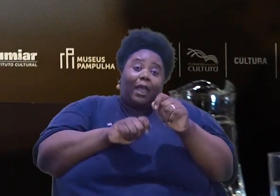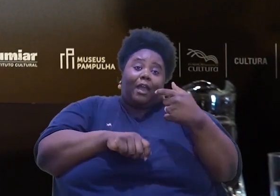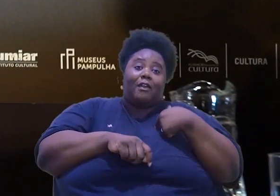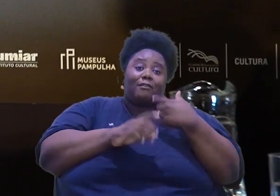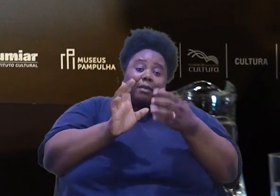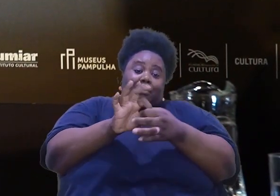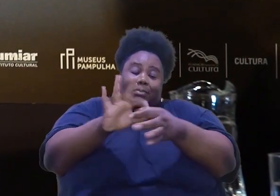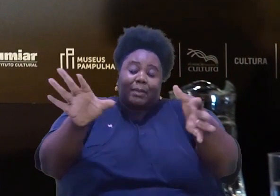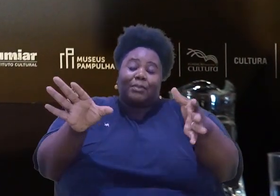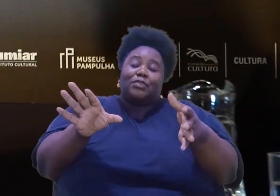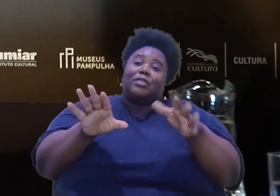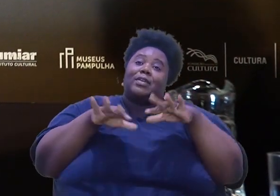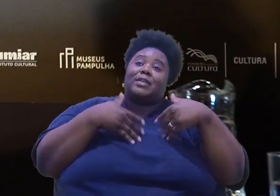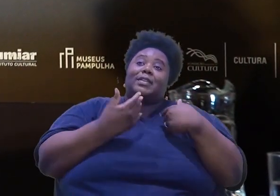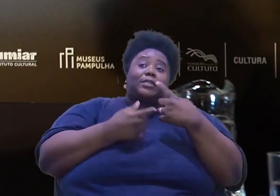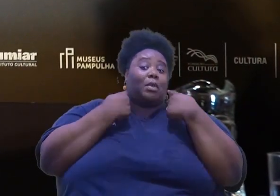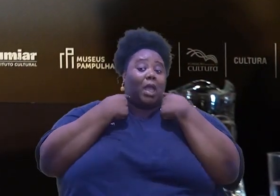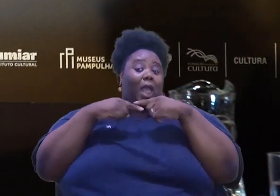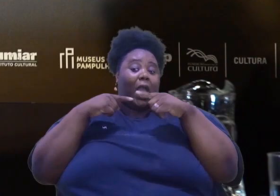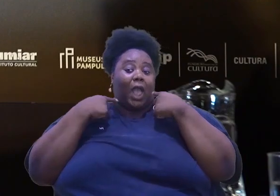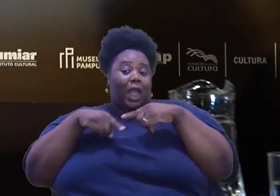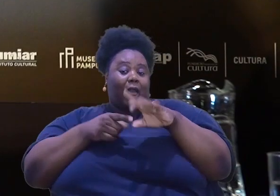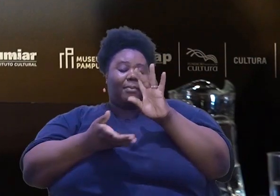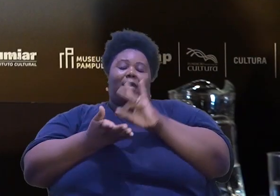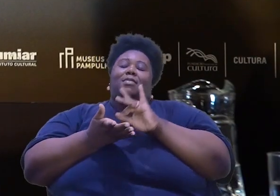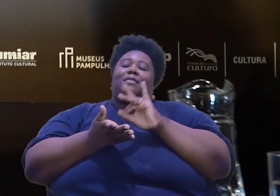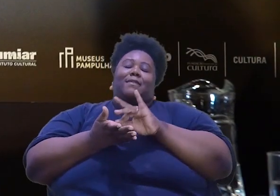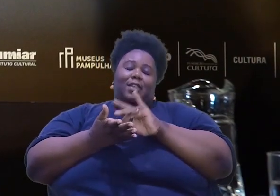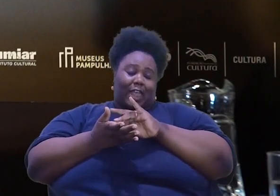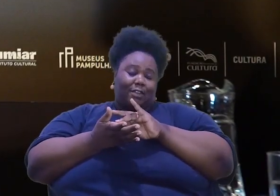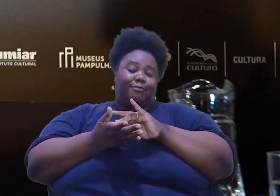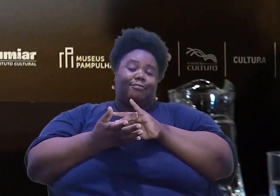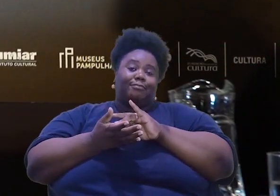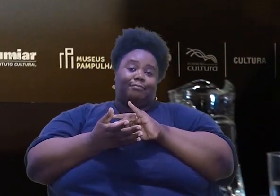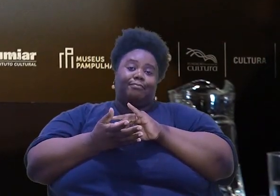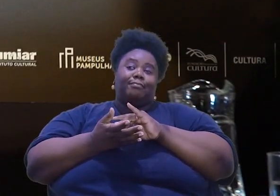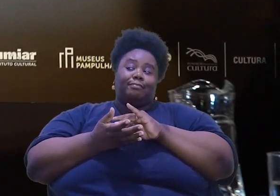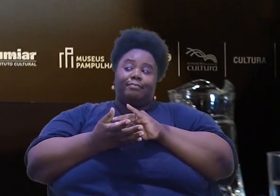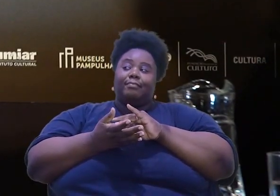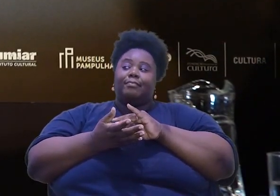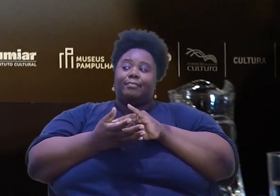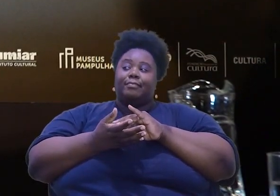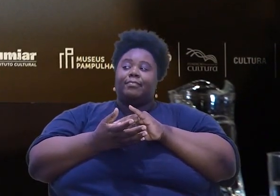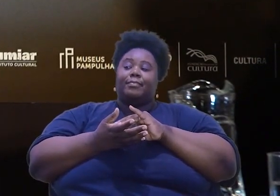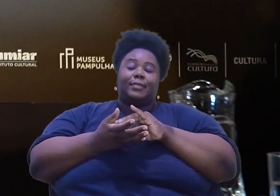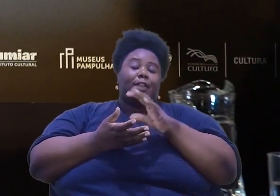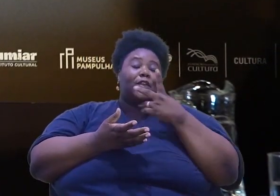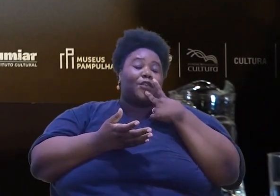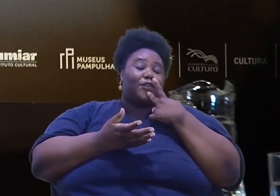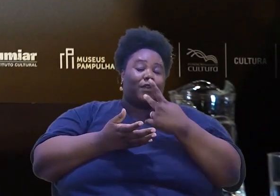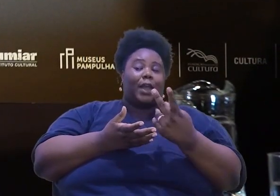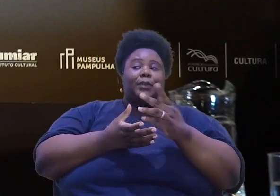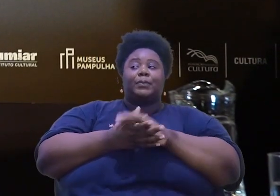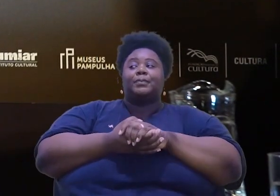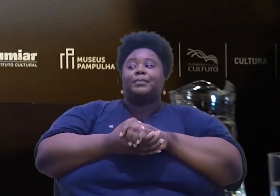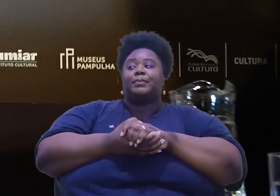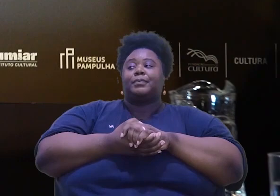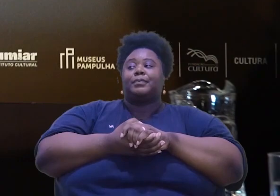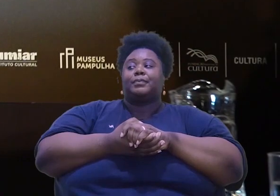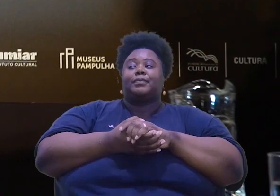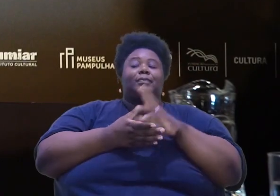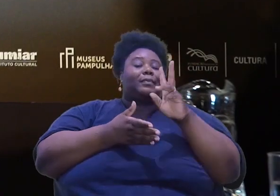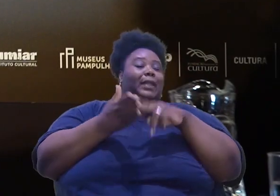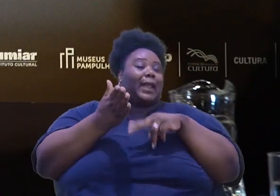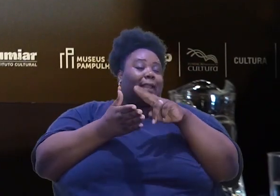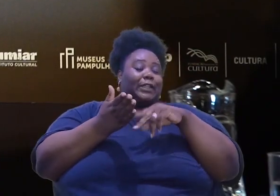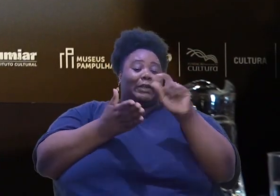permite tanto criticar a realidade, que eu tenho um texto que eu falo, a leitura,